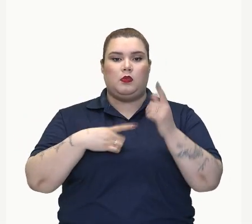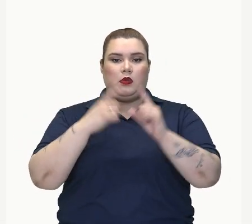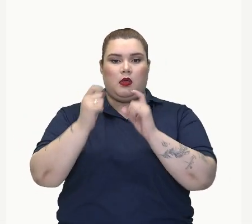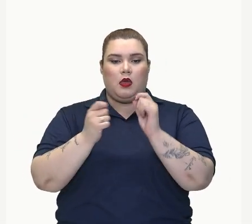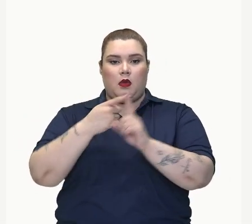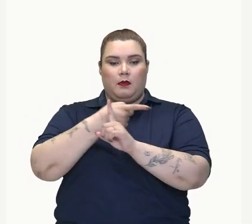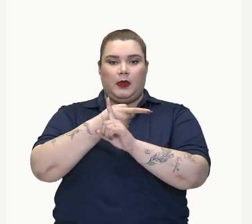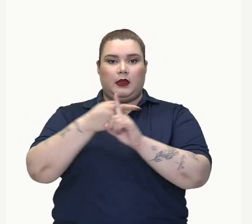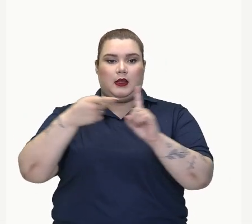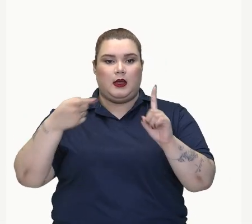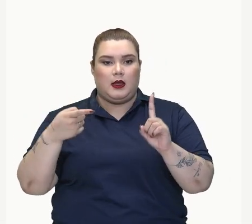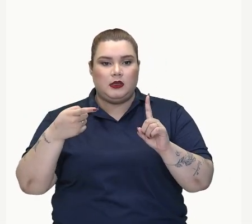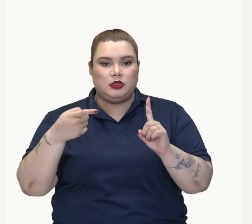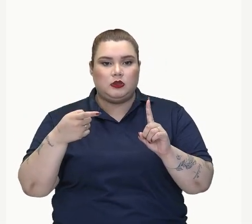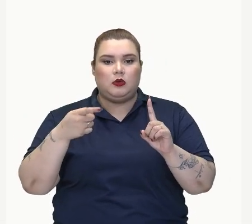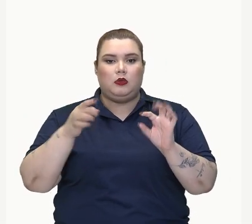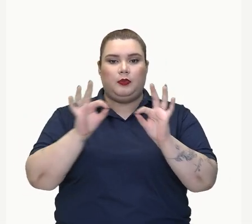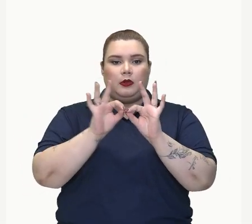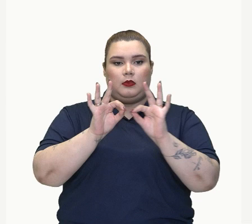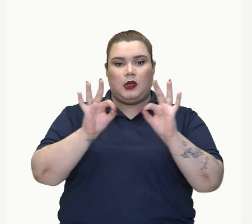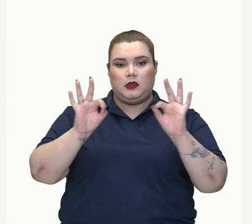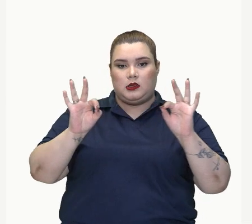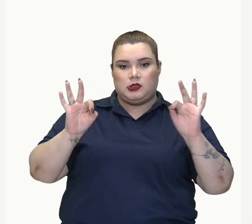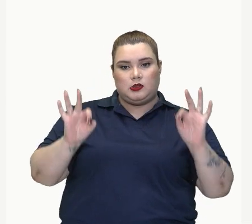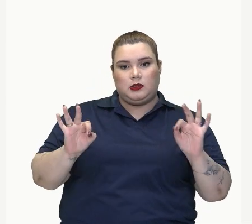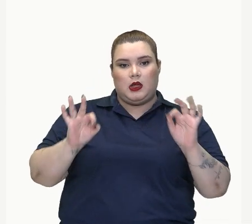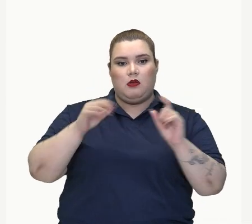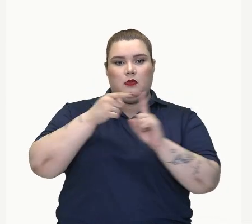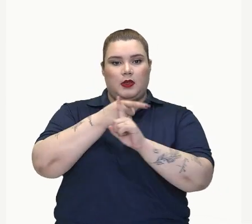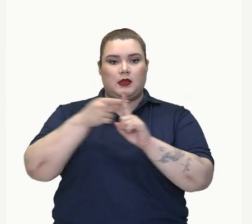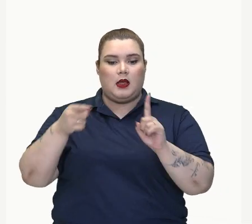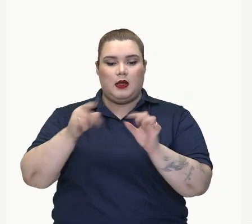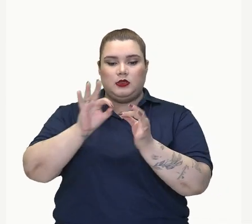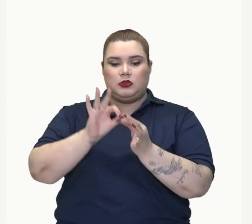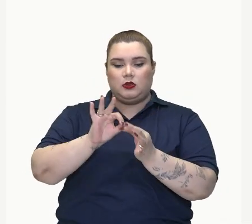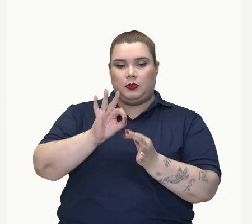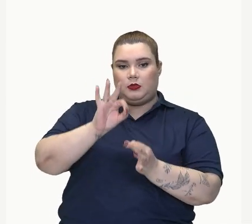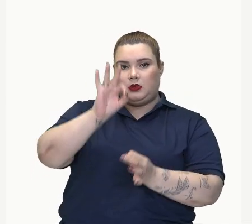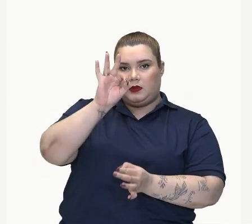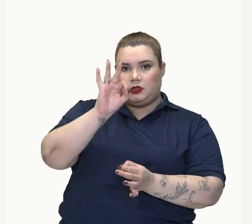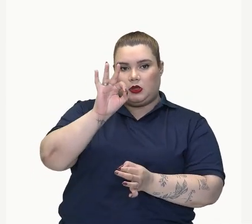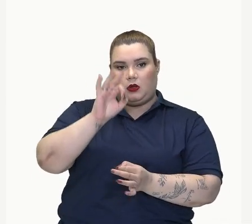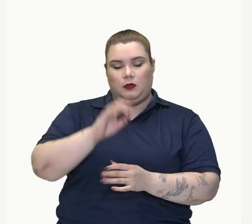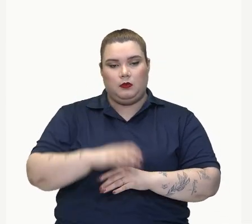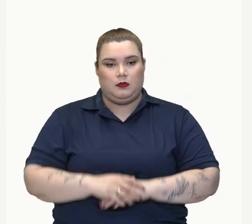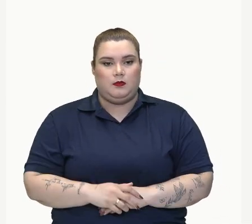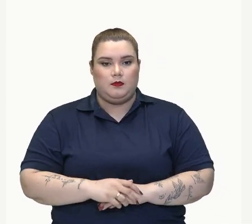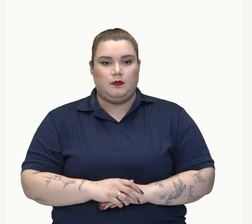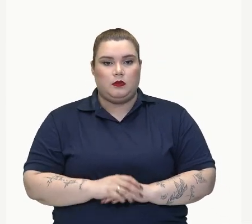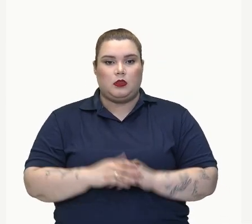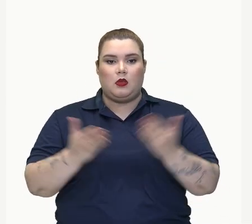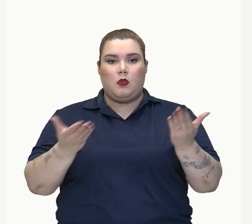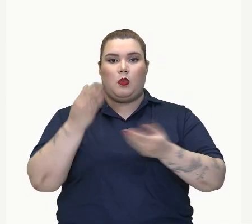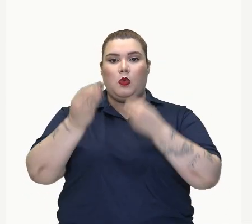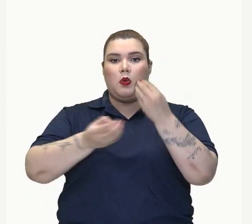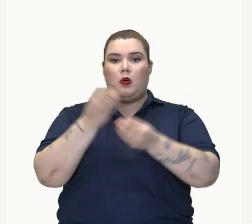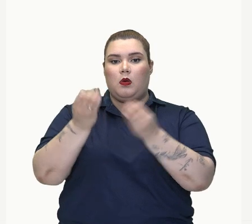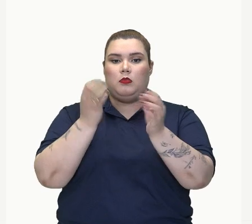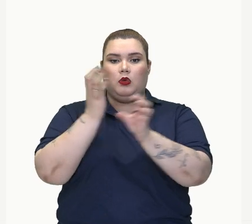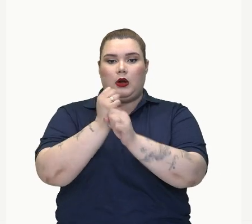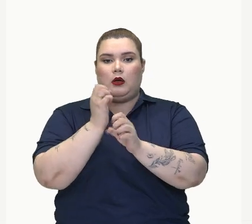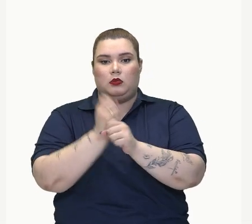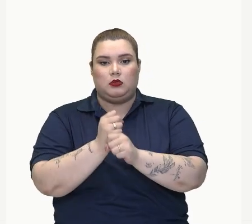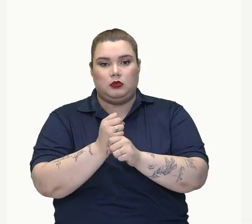bom? Os eixos maiores e menores, tá? Então vai ser bem simples o cálculo, ó. Acompanha comigo como é que se